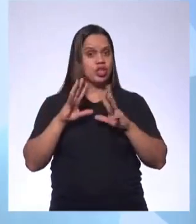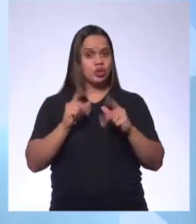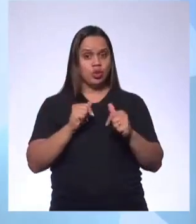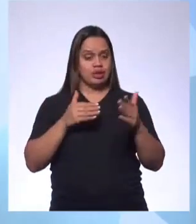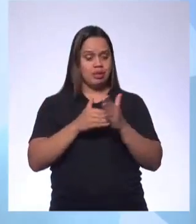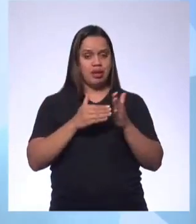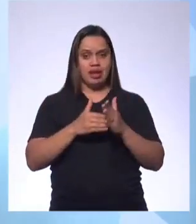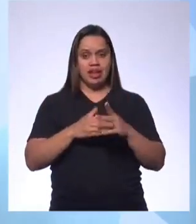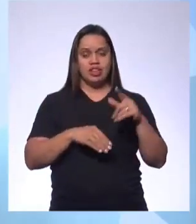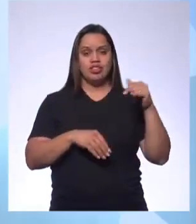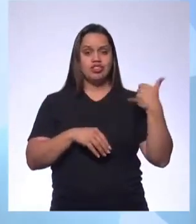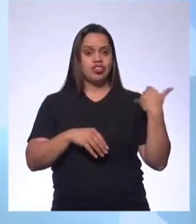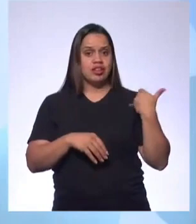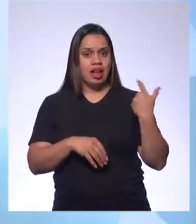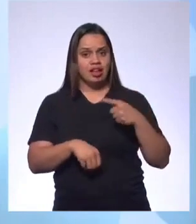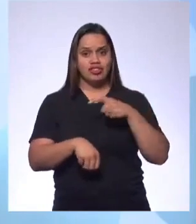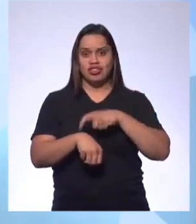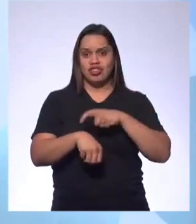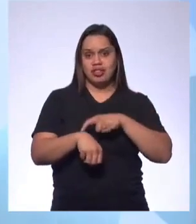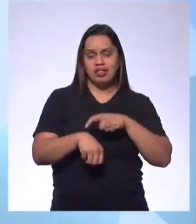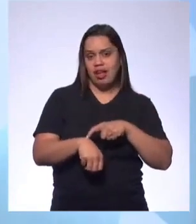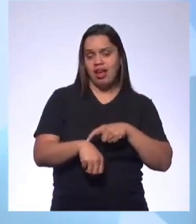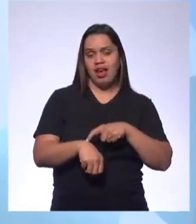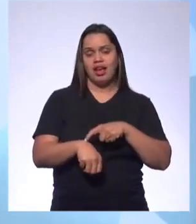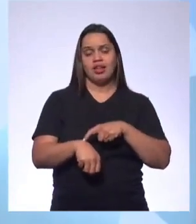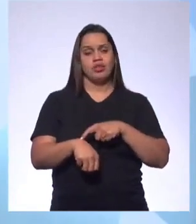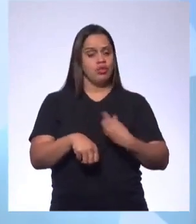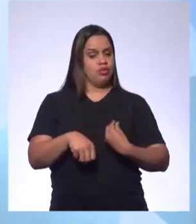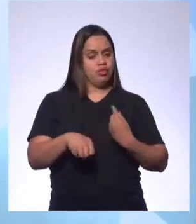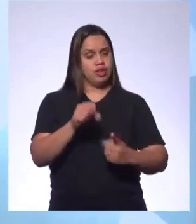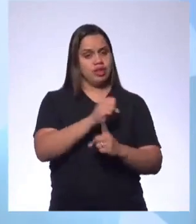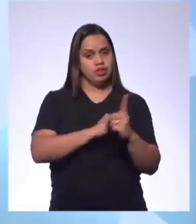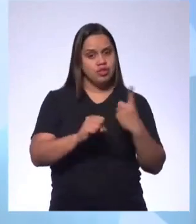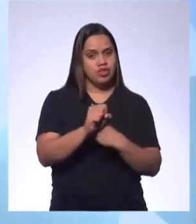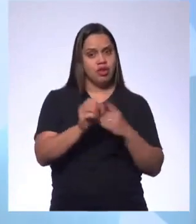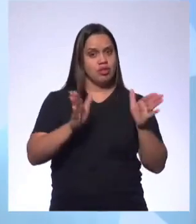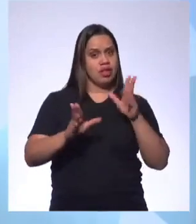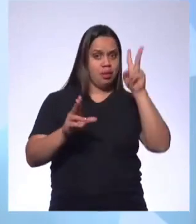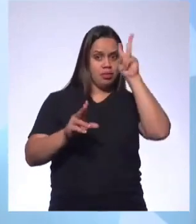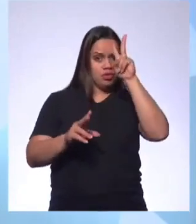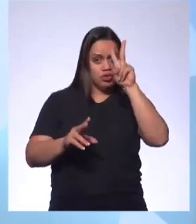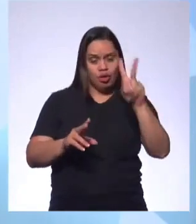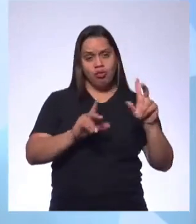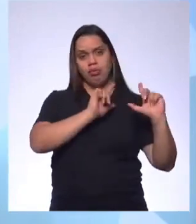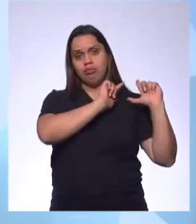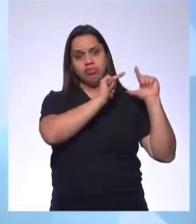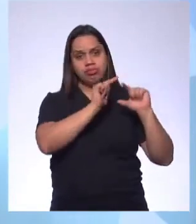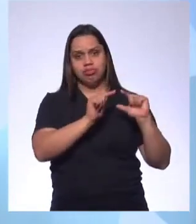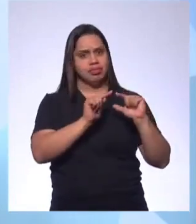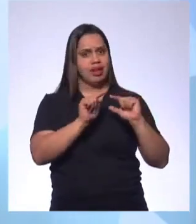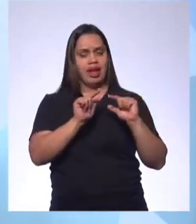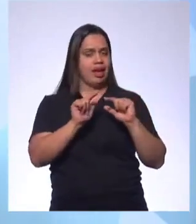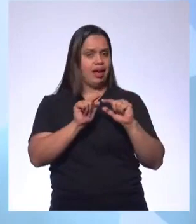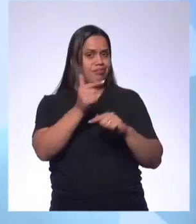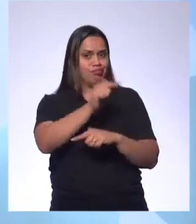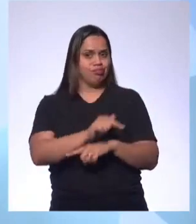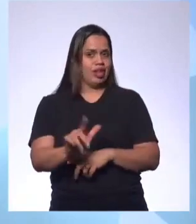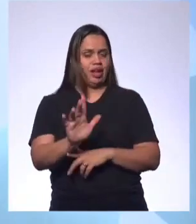de tempo, de fato social, de tempo histórico, fogem. E ele